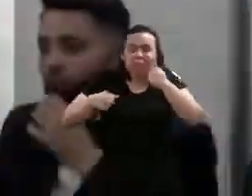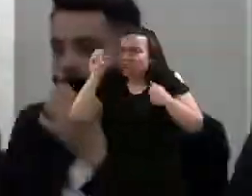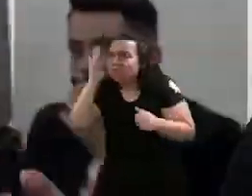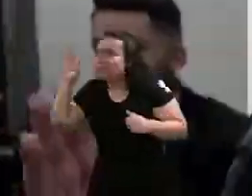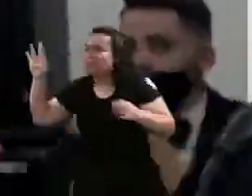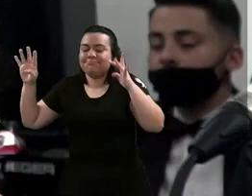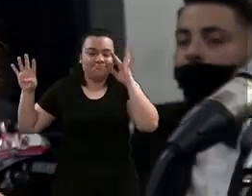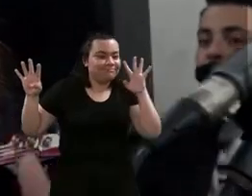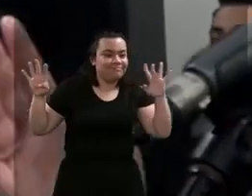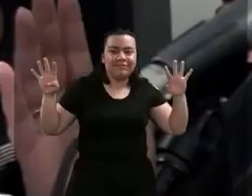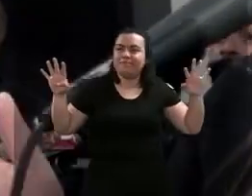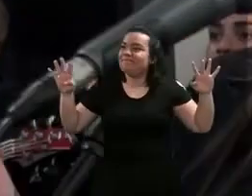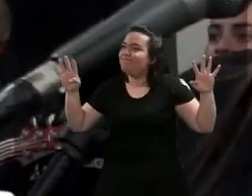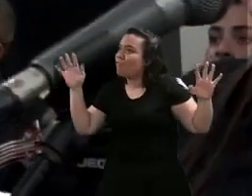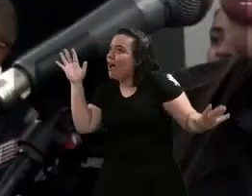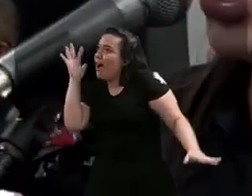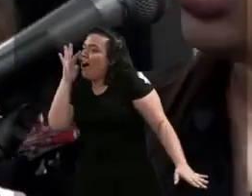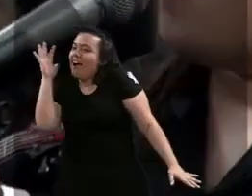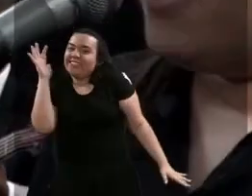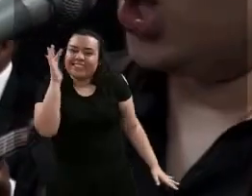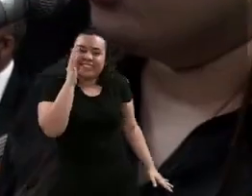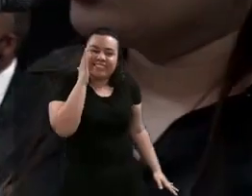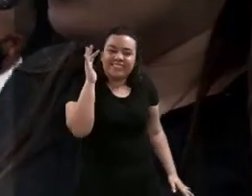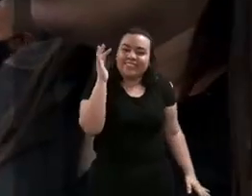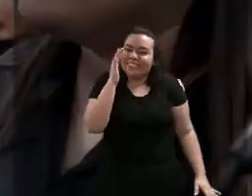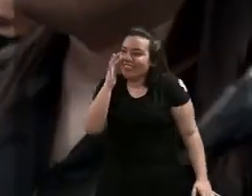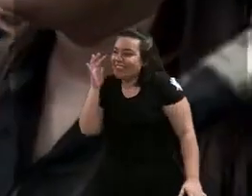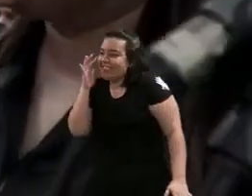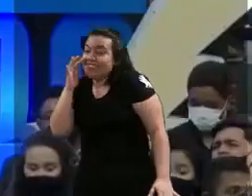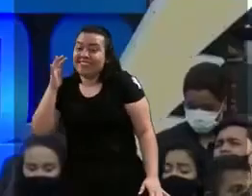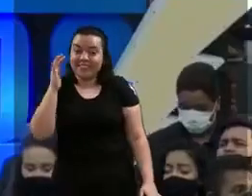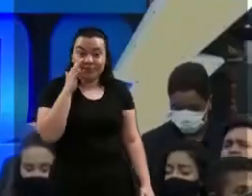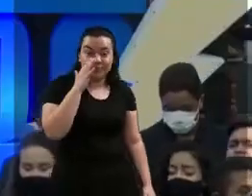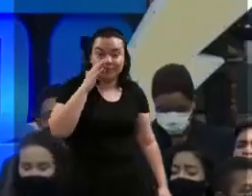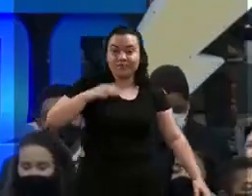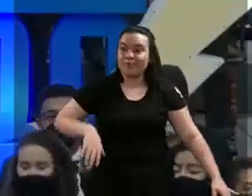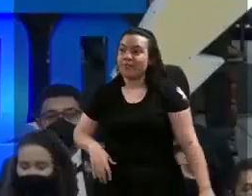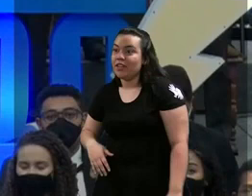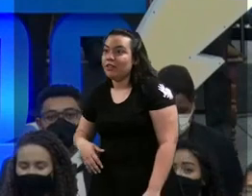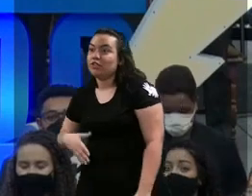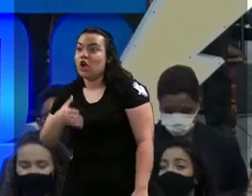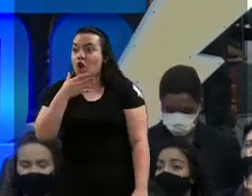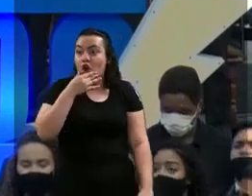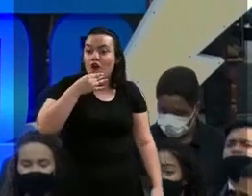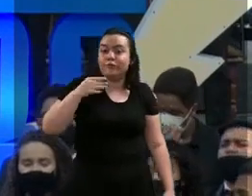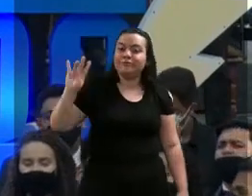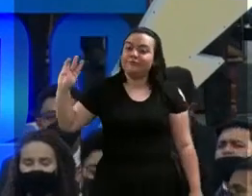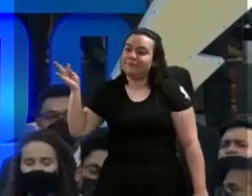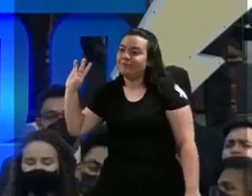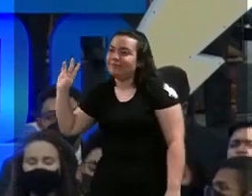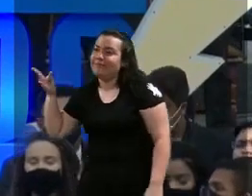assim, que era lindo assim. Meu noivo esperado,